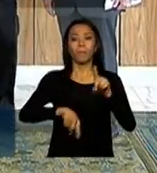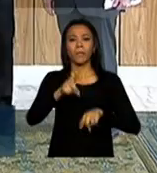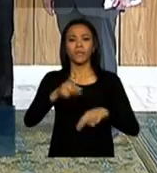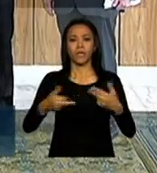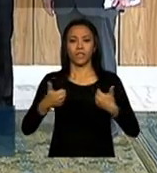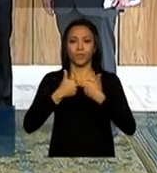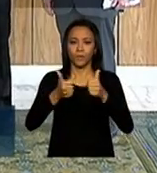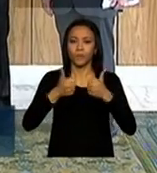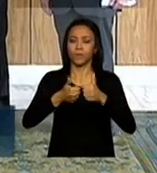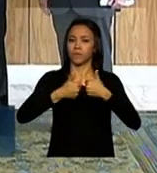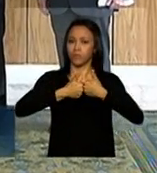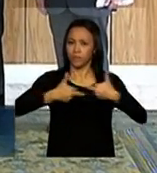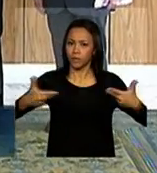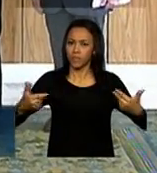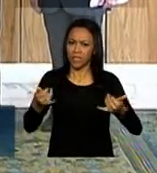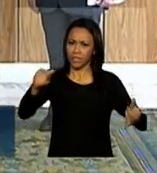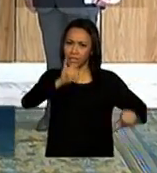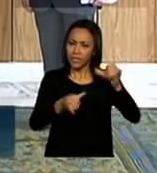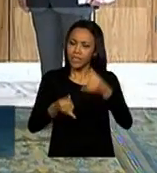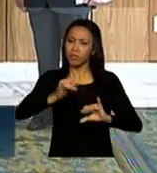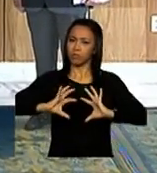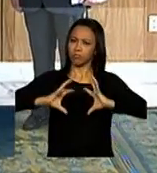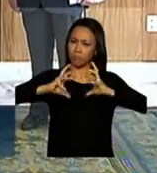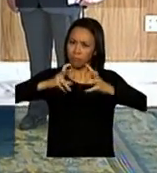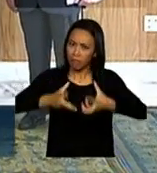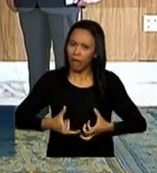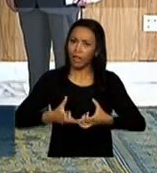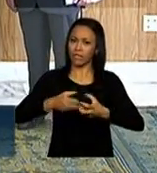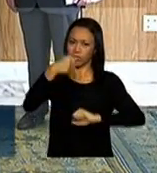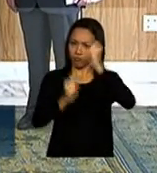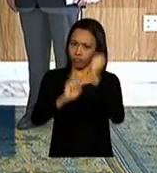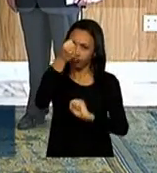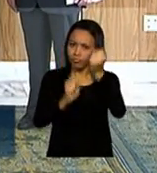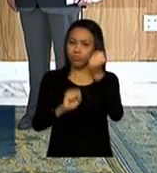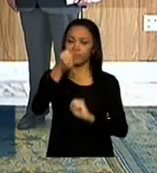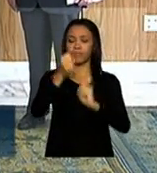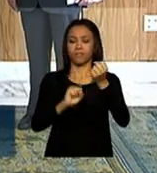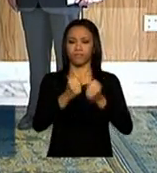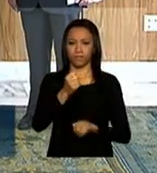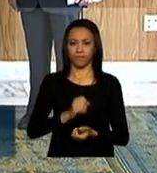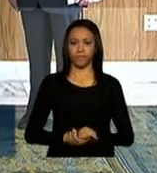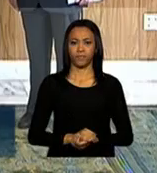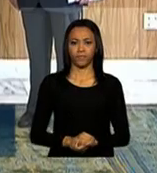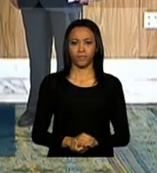transportes, produtos químicos, máquinas industriais.